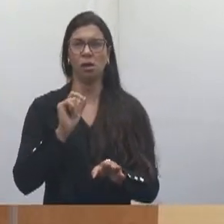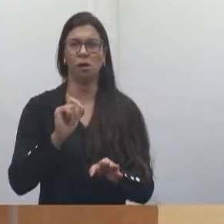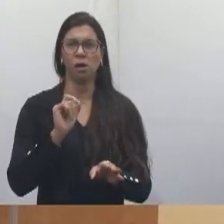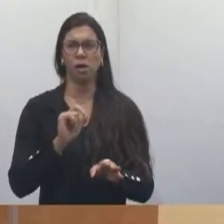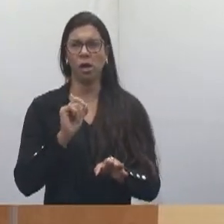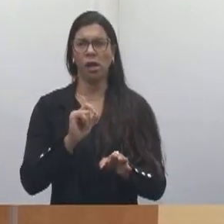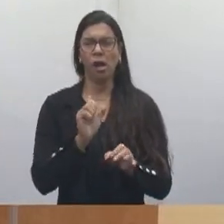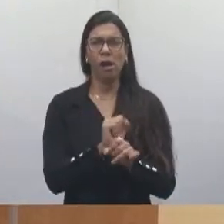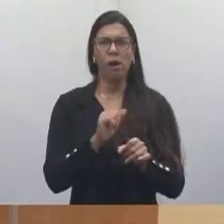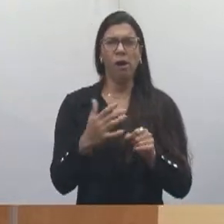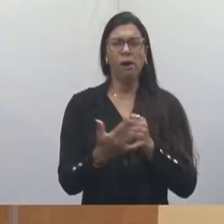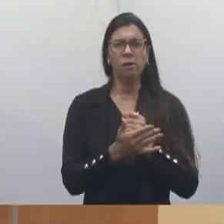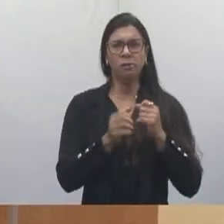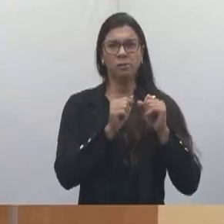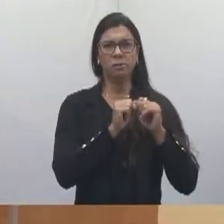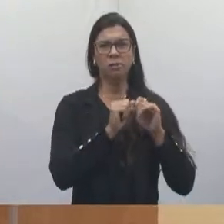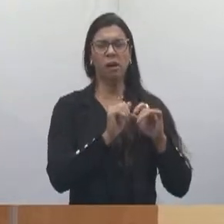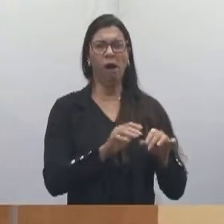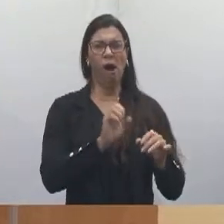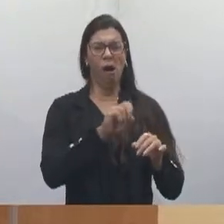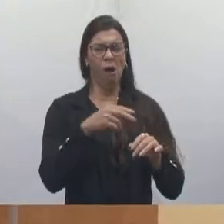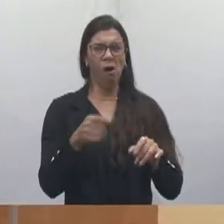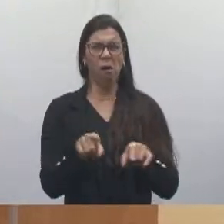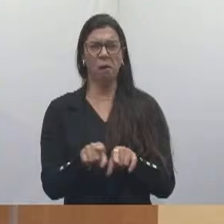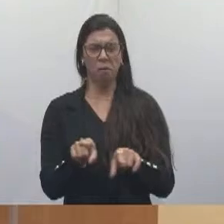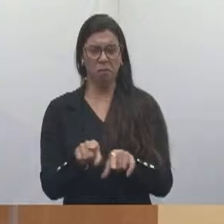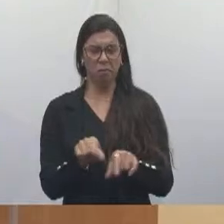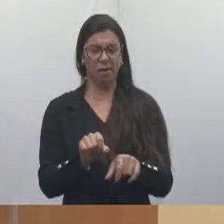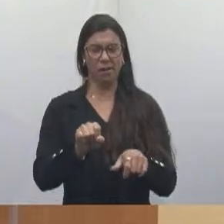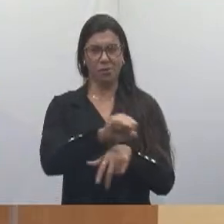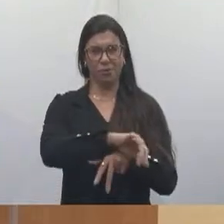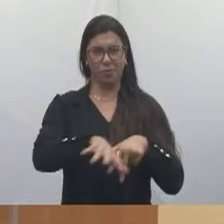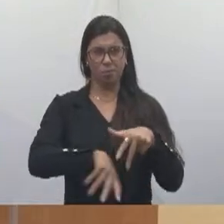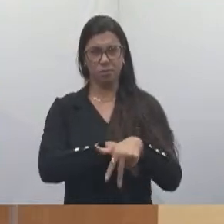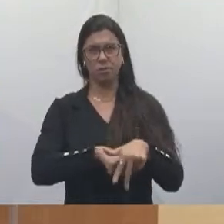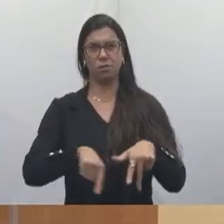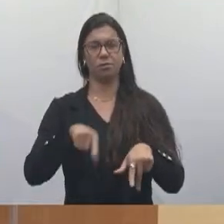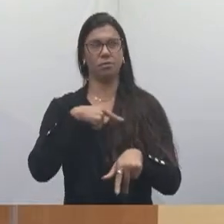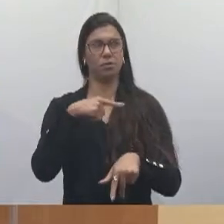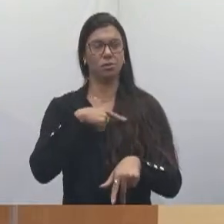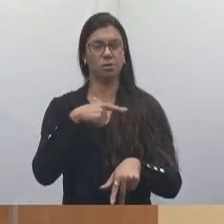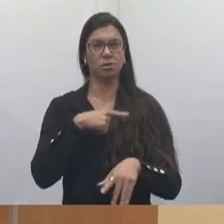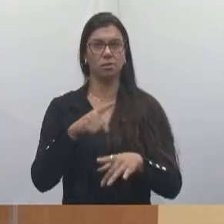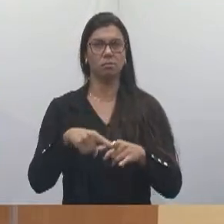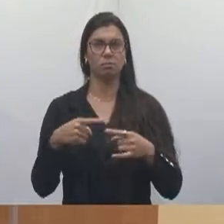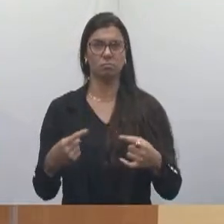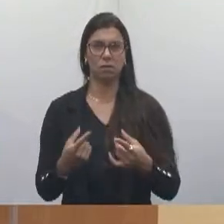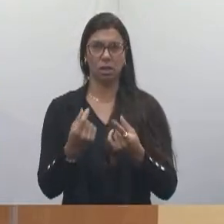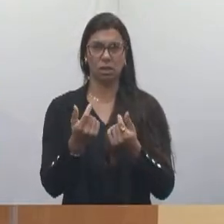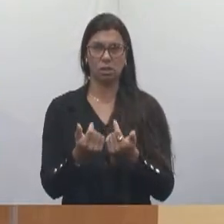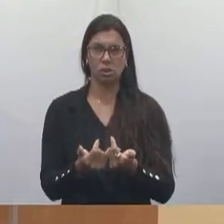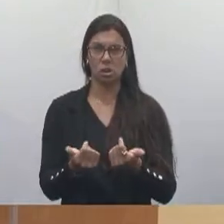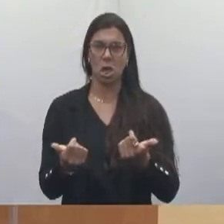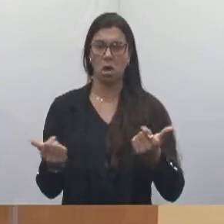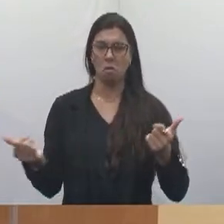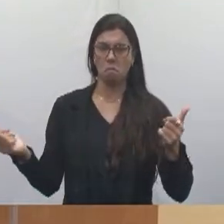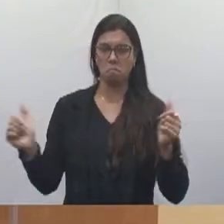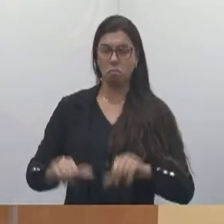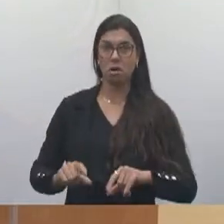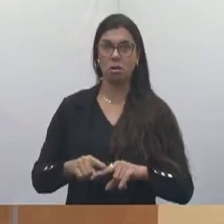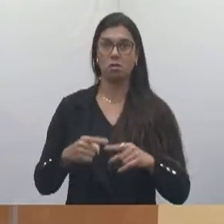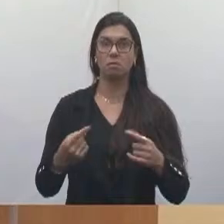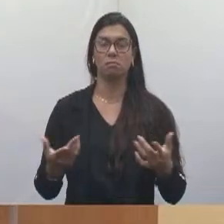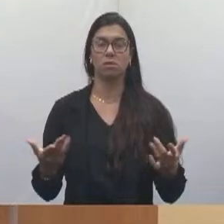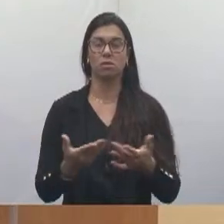com manchete na televisão: é corrupção aqui, é corrupção ali, era o dinheiro público jogado na lata do lixo, e hoje a gente já